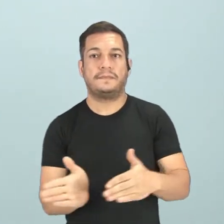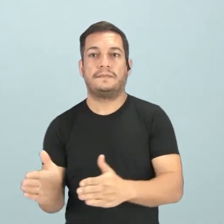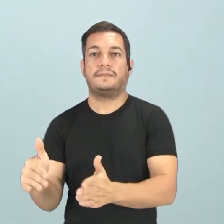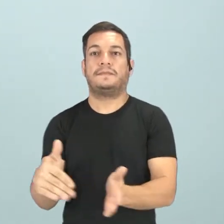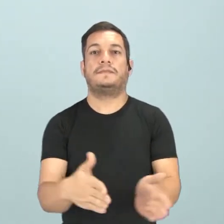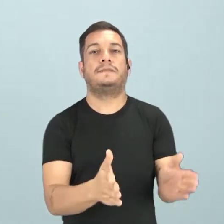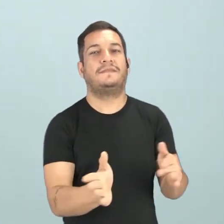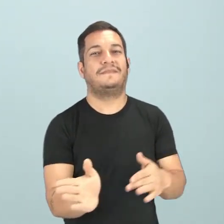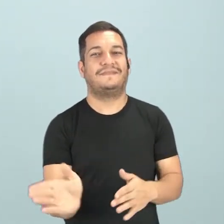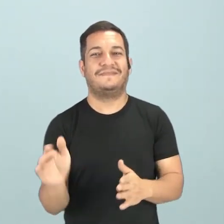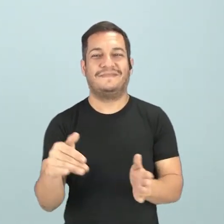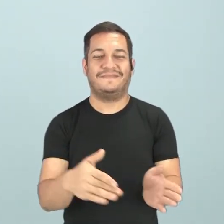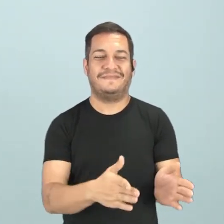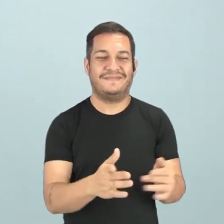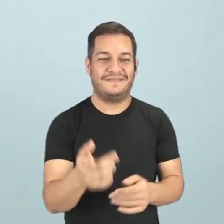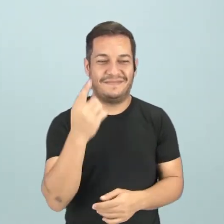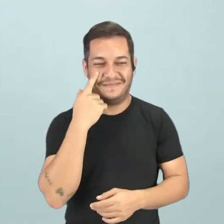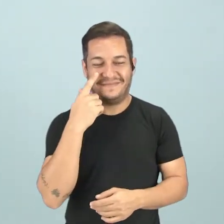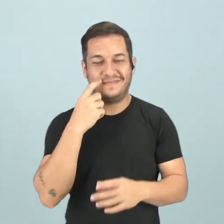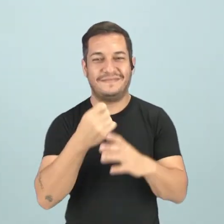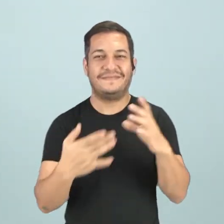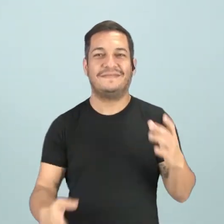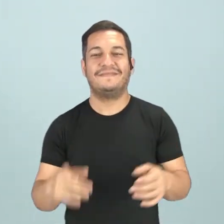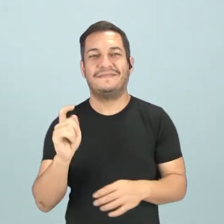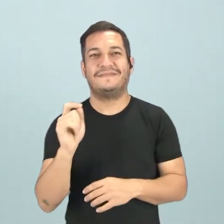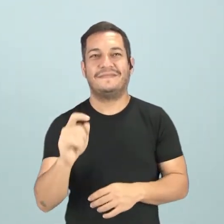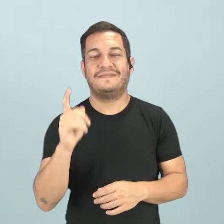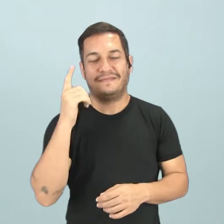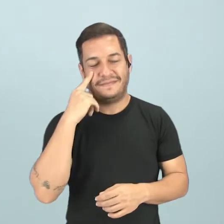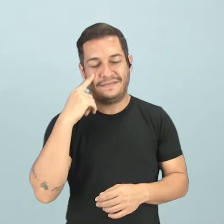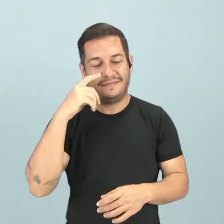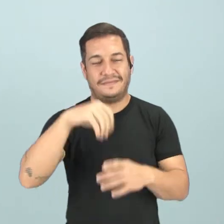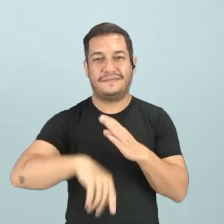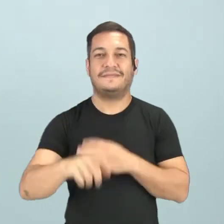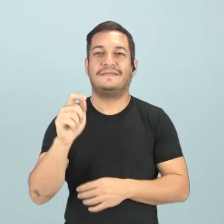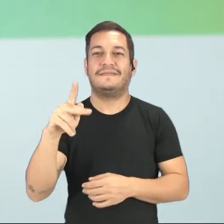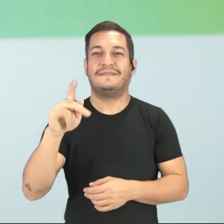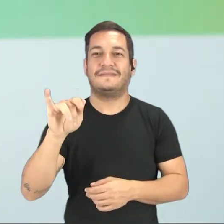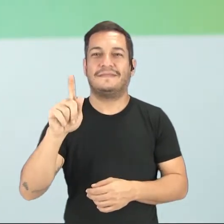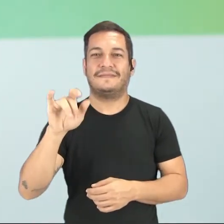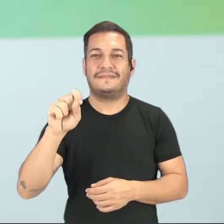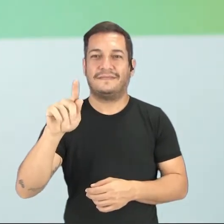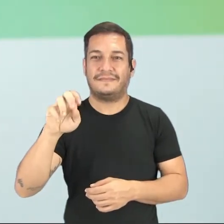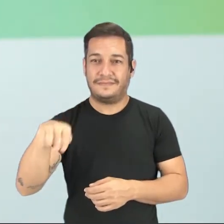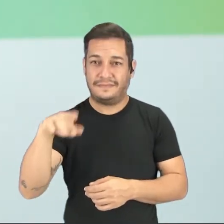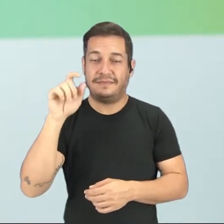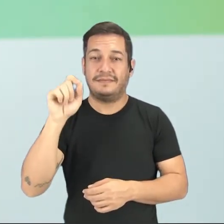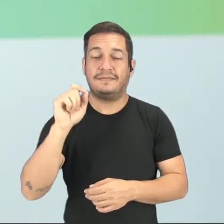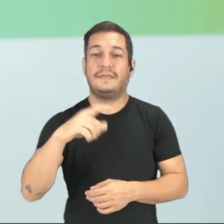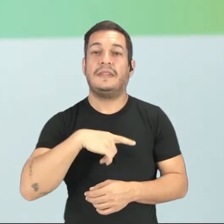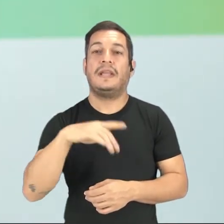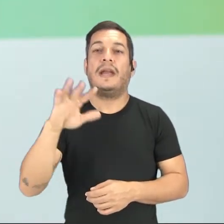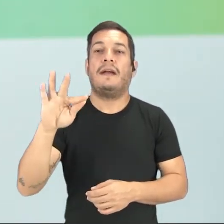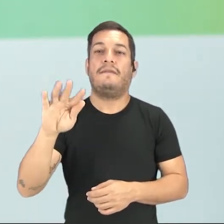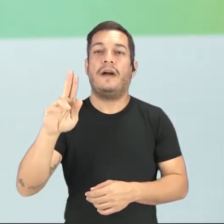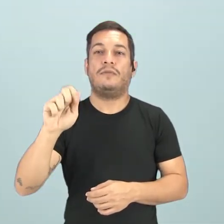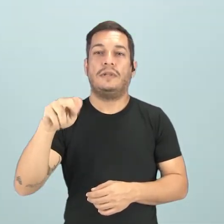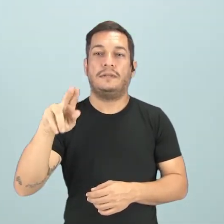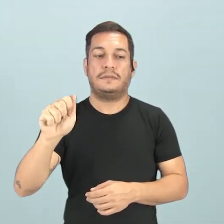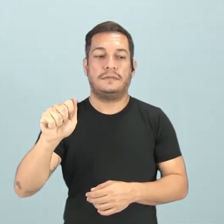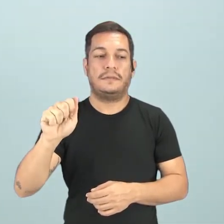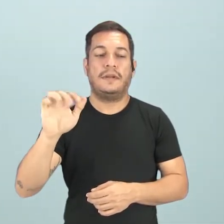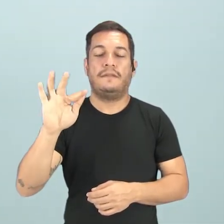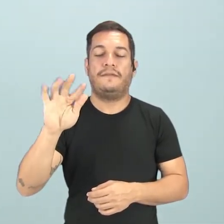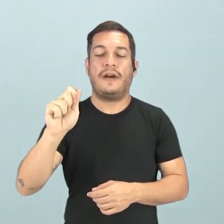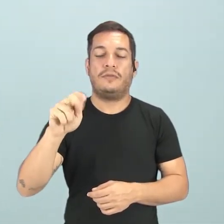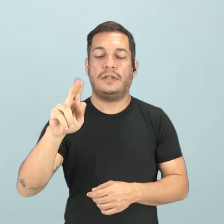da paisagem rural, os rios, né? E dentro dessa paisagem rural, a fauna, né, que